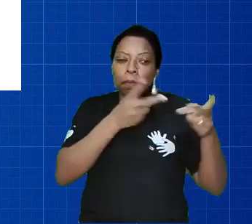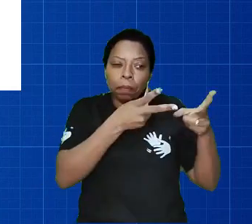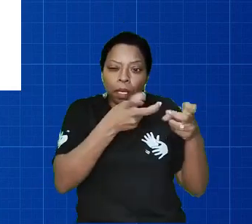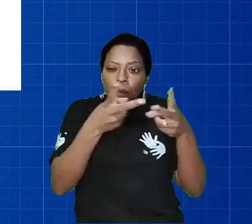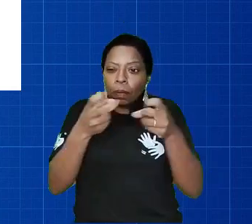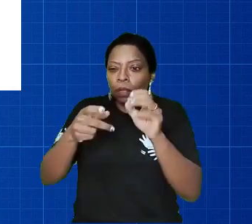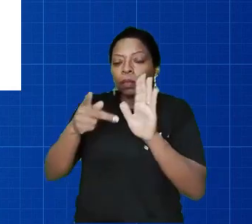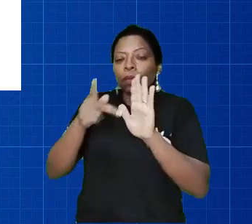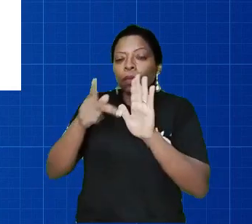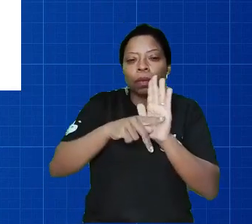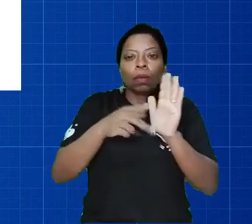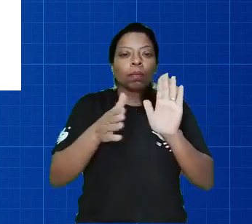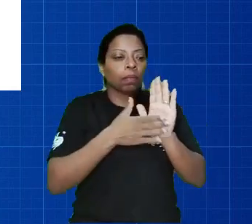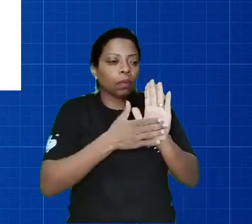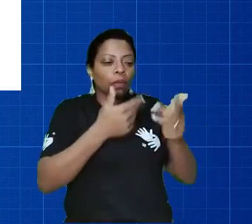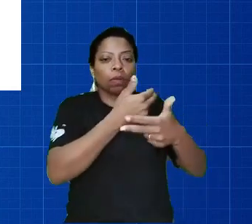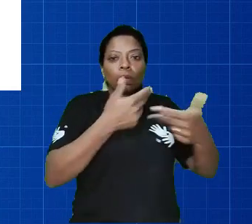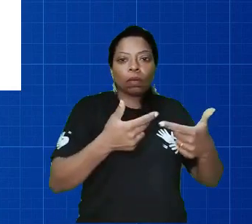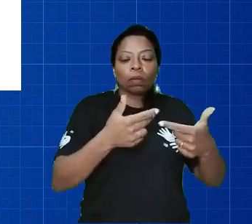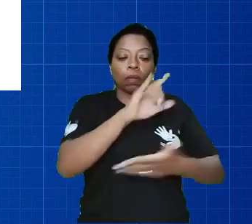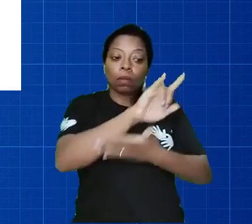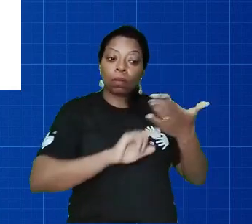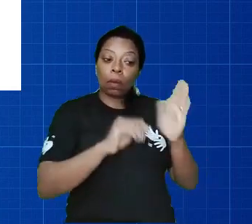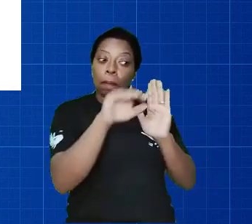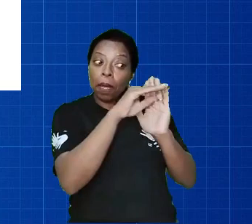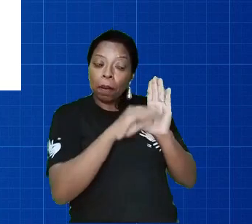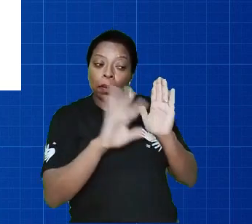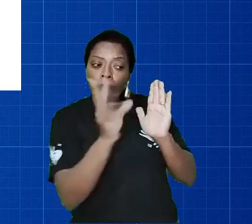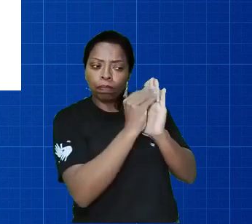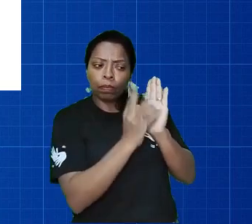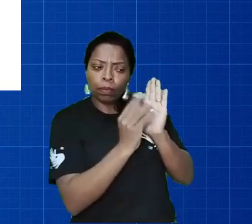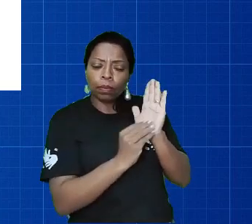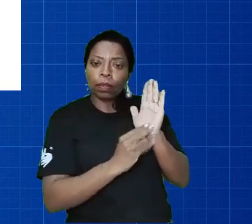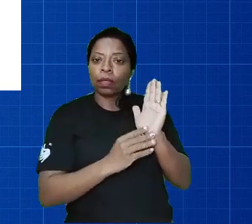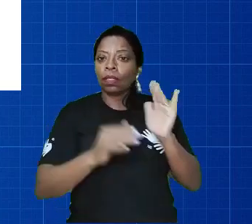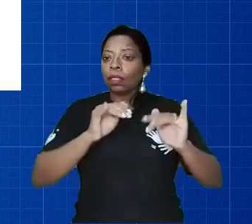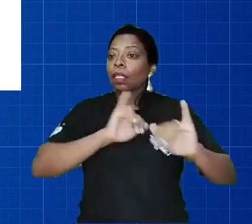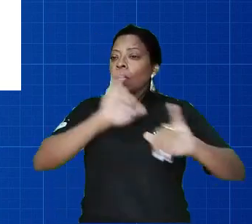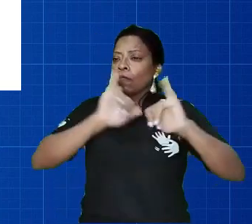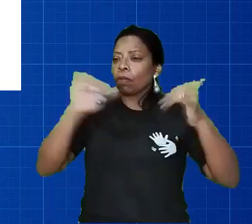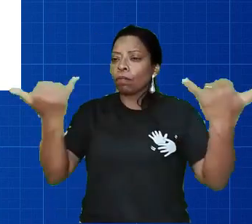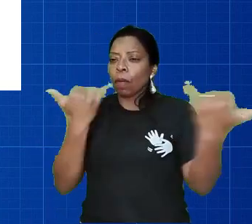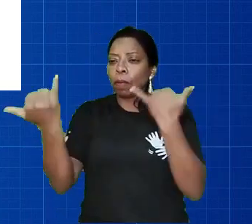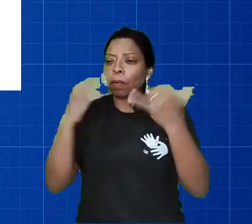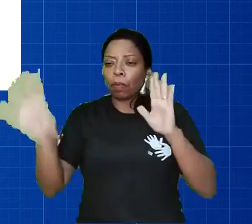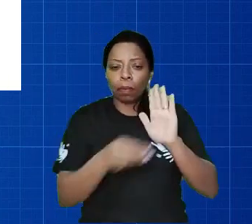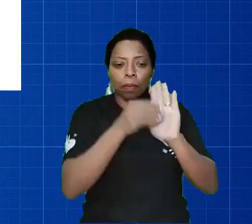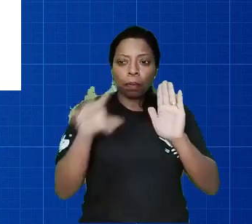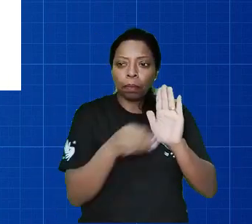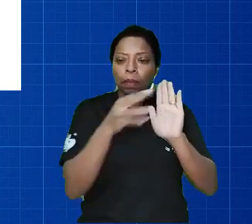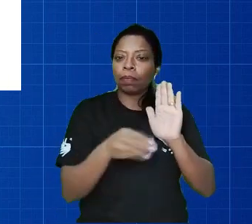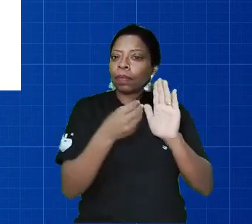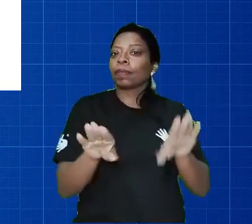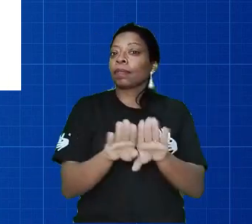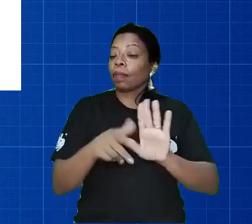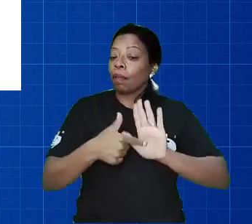programas, levantando os dados, preenchendo formulários e registrando informações nos sistemas próprios do MEC